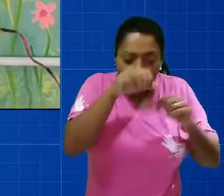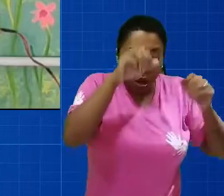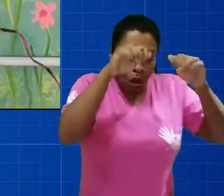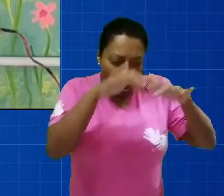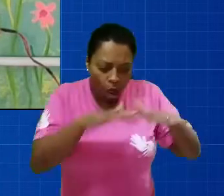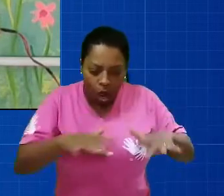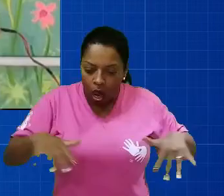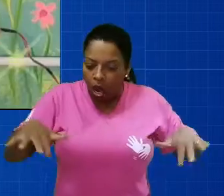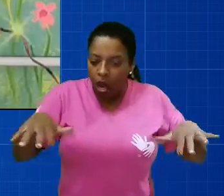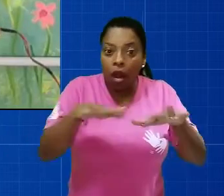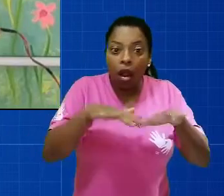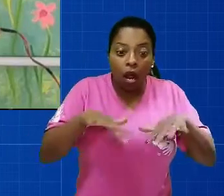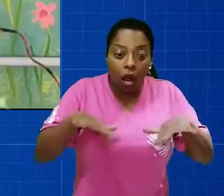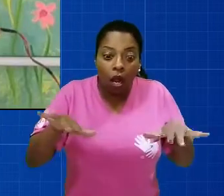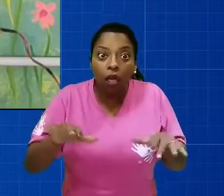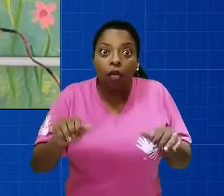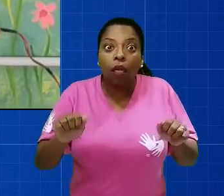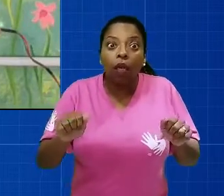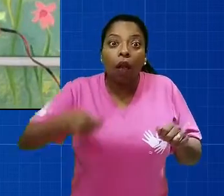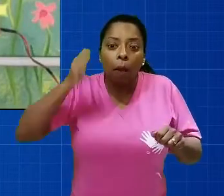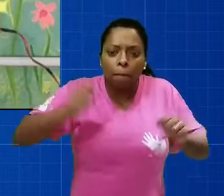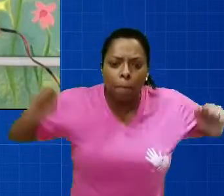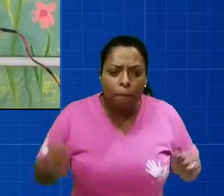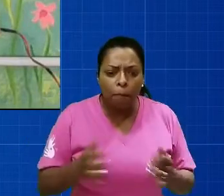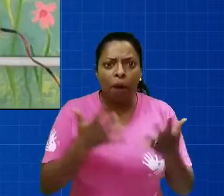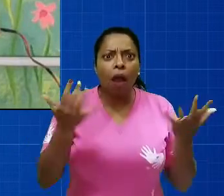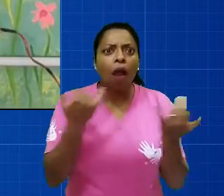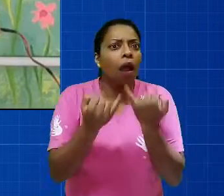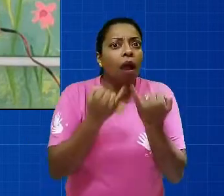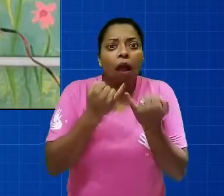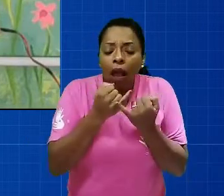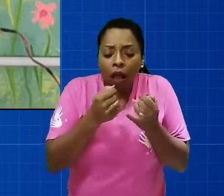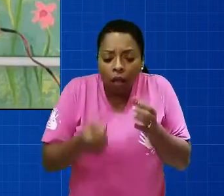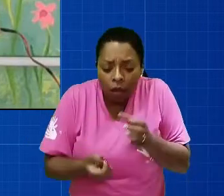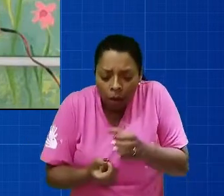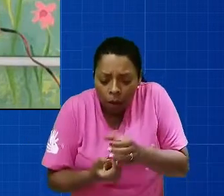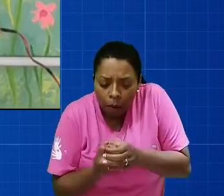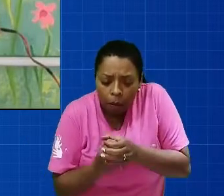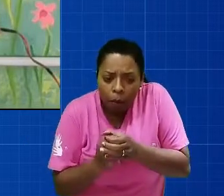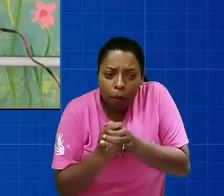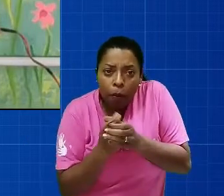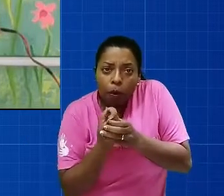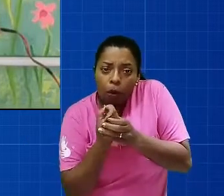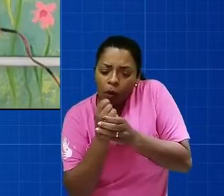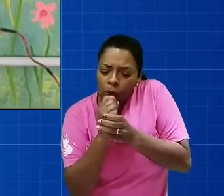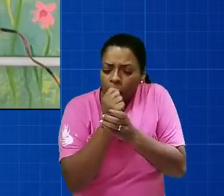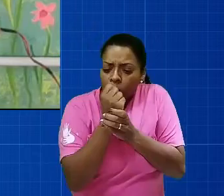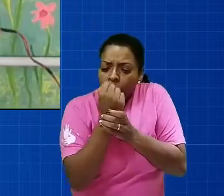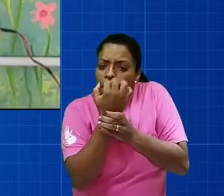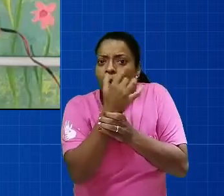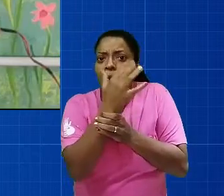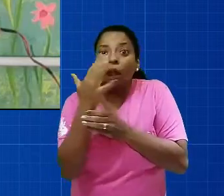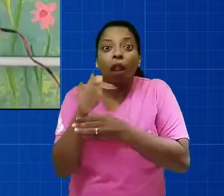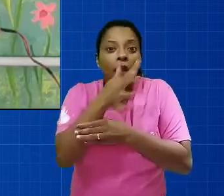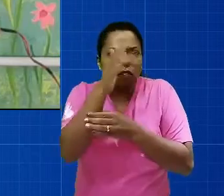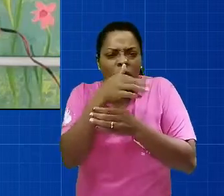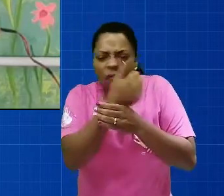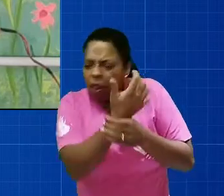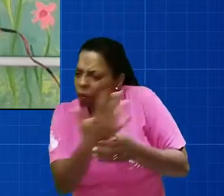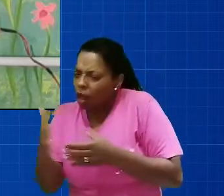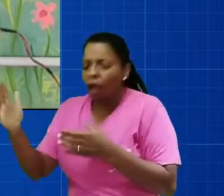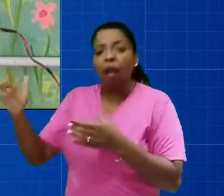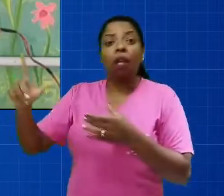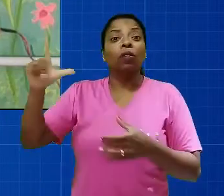Magicamente, as sementes começaram a brotar. Ai, era tanta coisa.